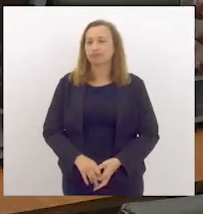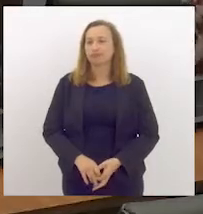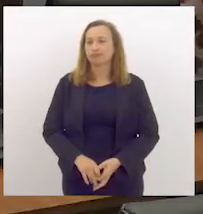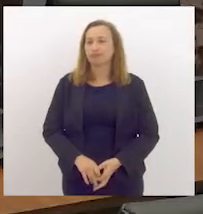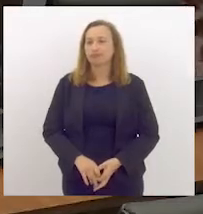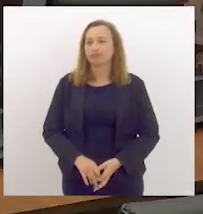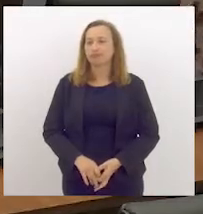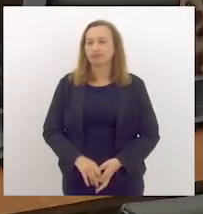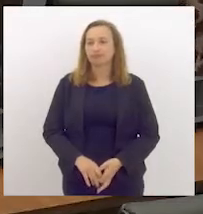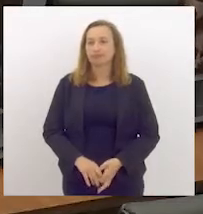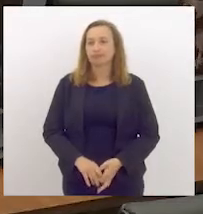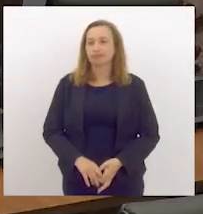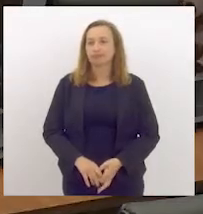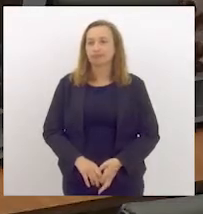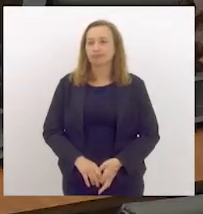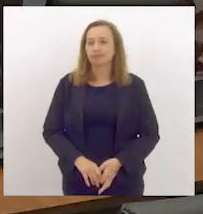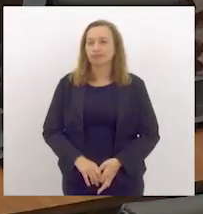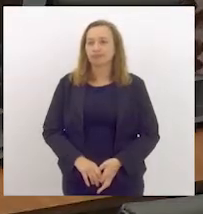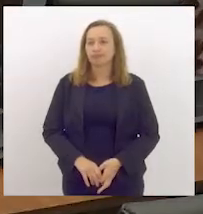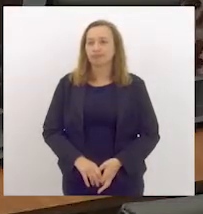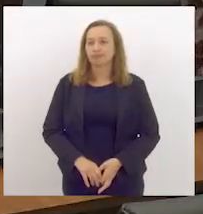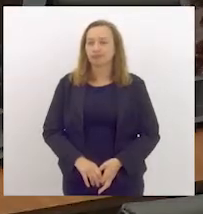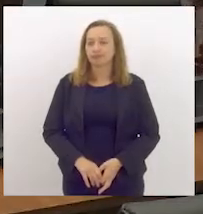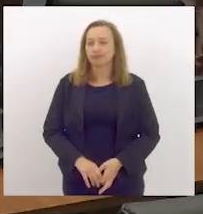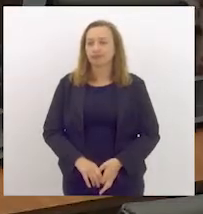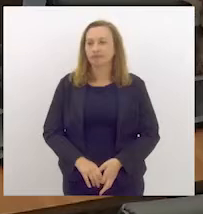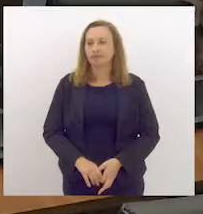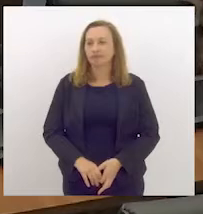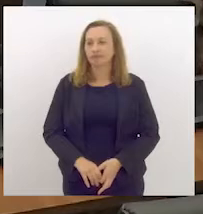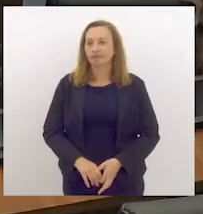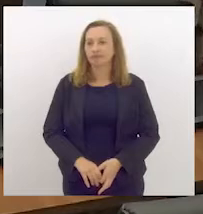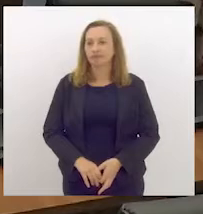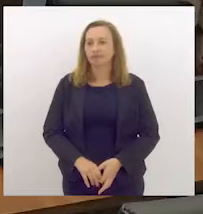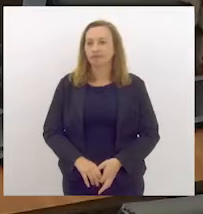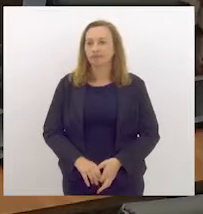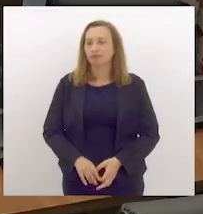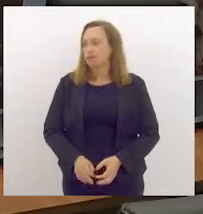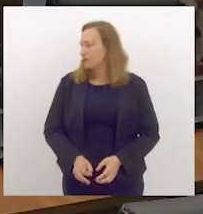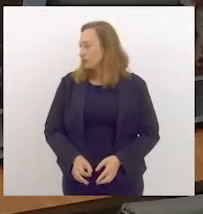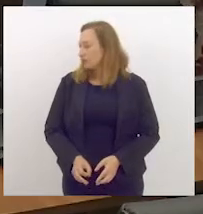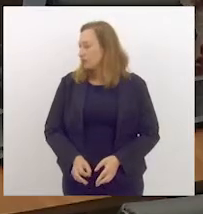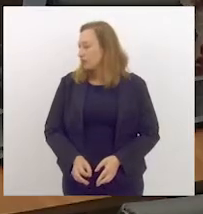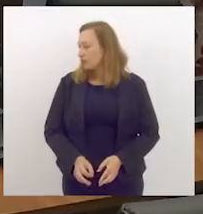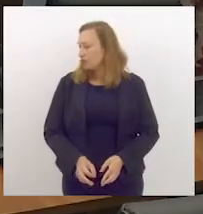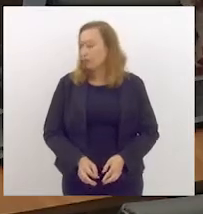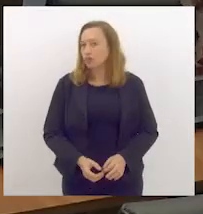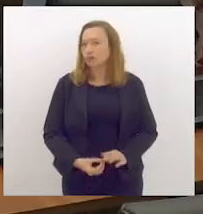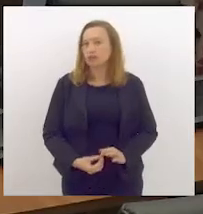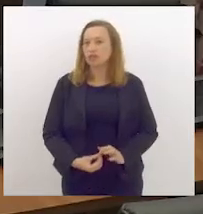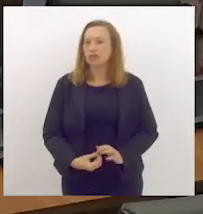E aí o negócio agora é que tá vamos Poços